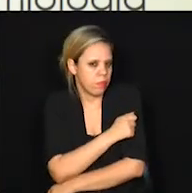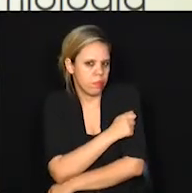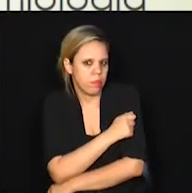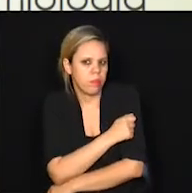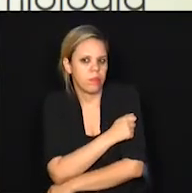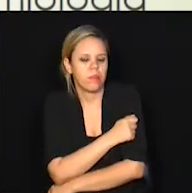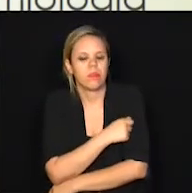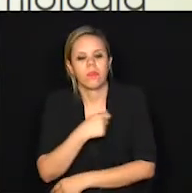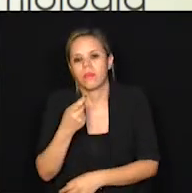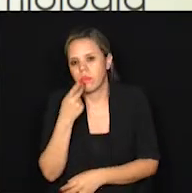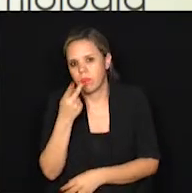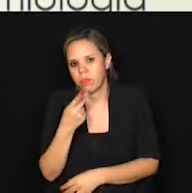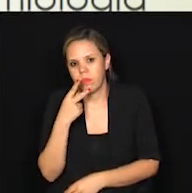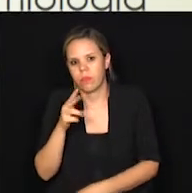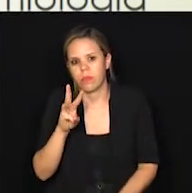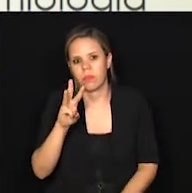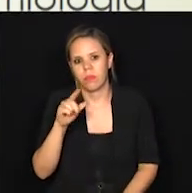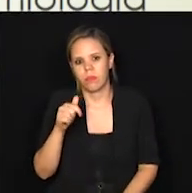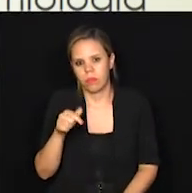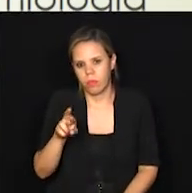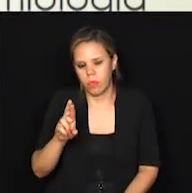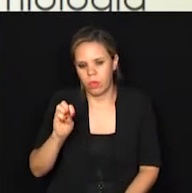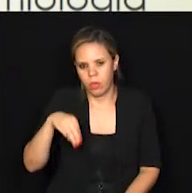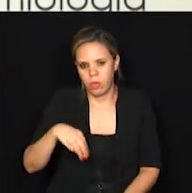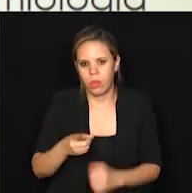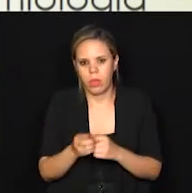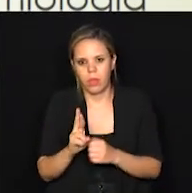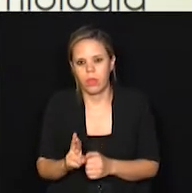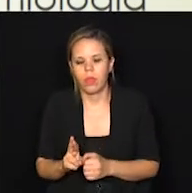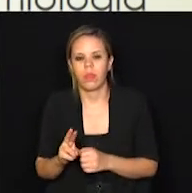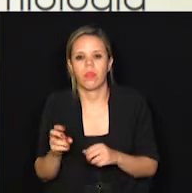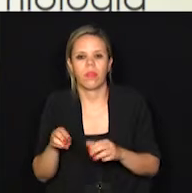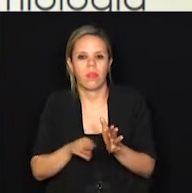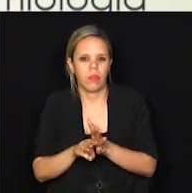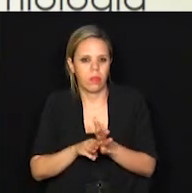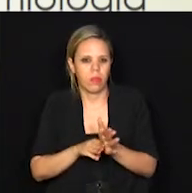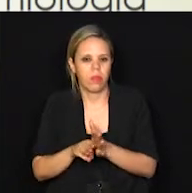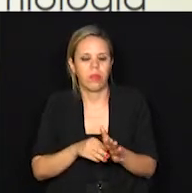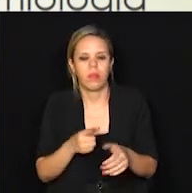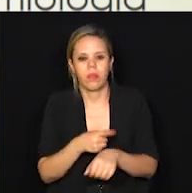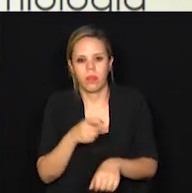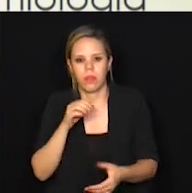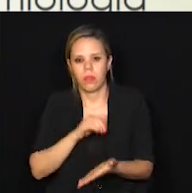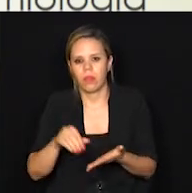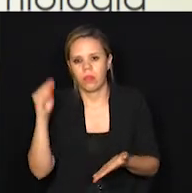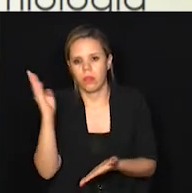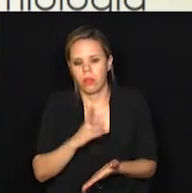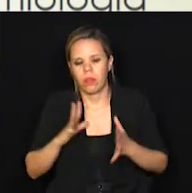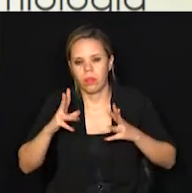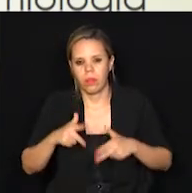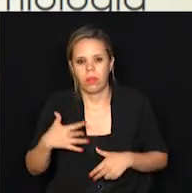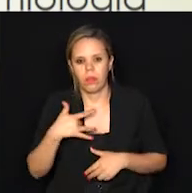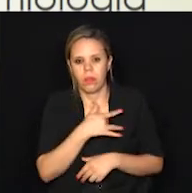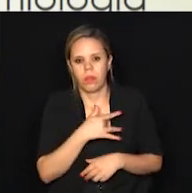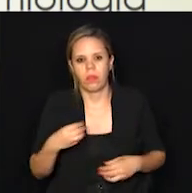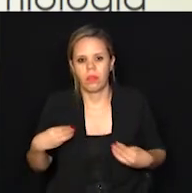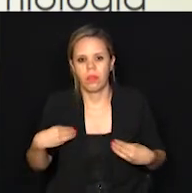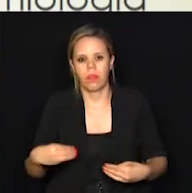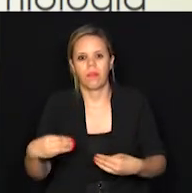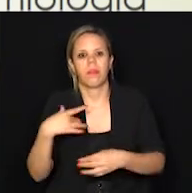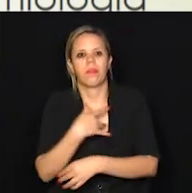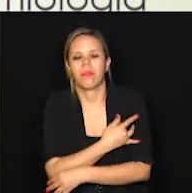Participar desse debate para nós é uma oportunidade muito rica. Agradecer mais uma vez, Gustavo. A gente sabe que não é talvez muito